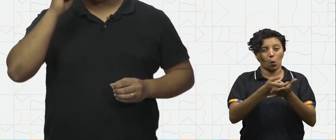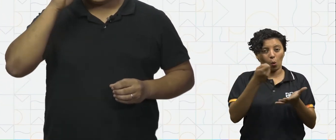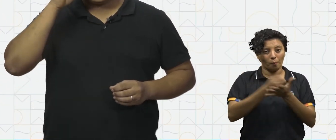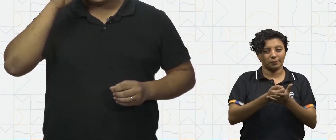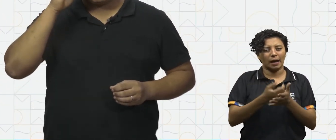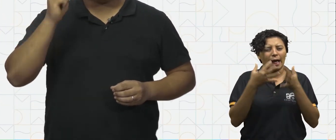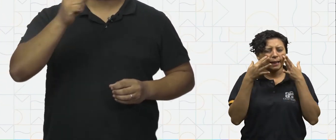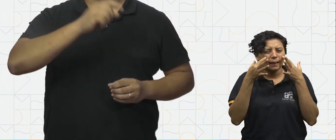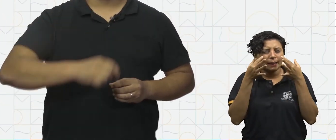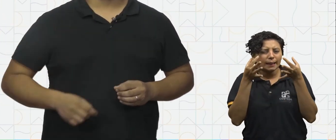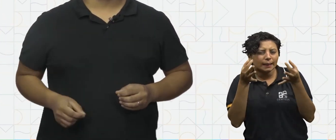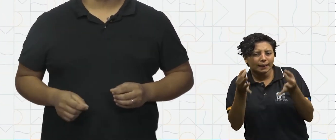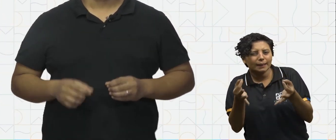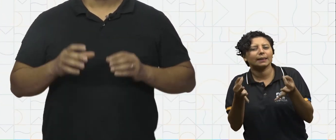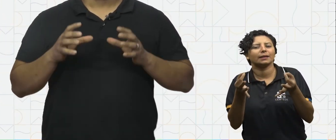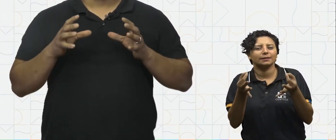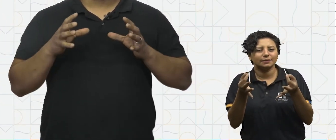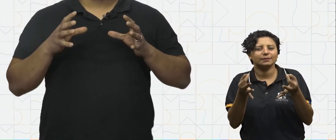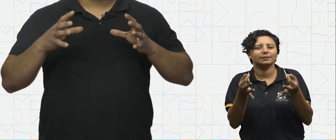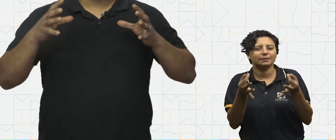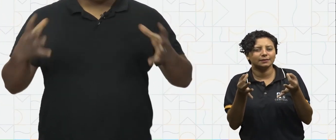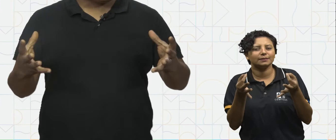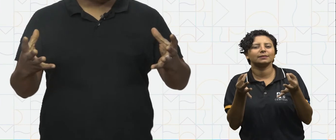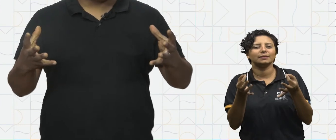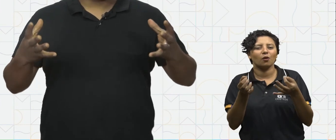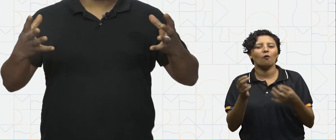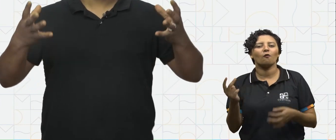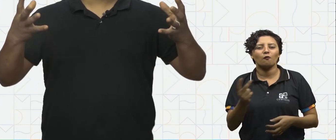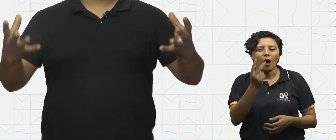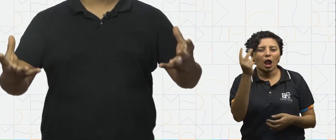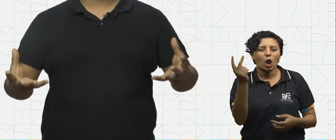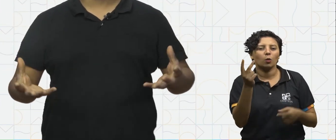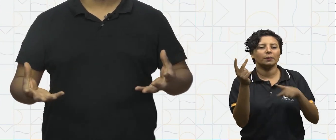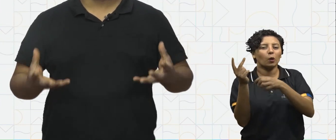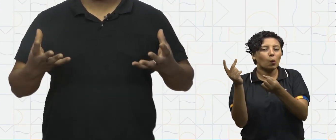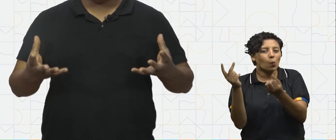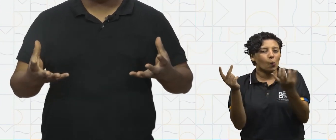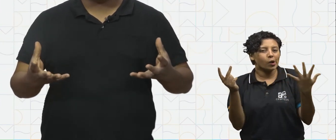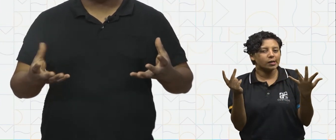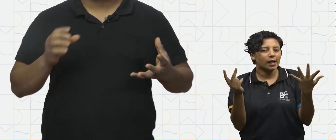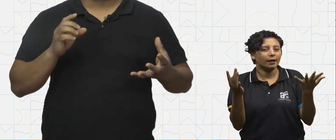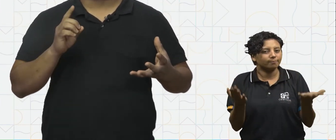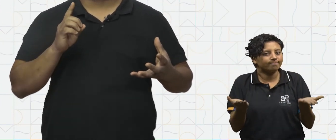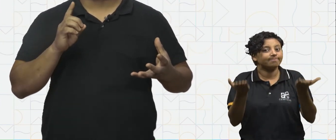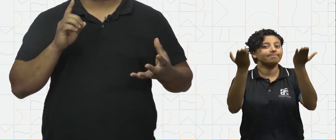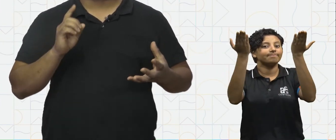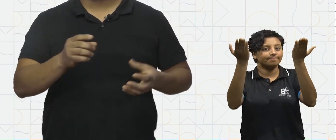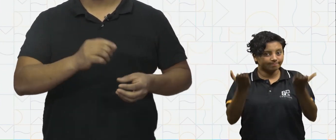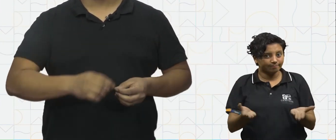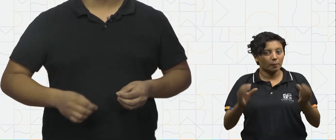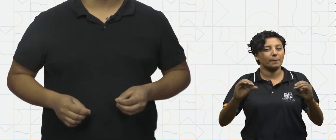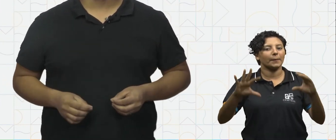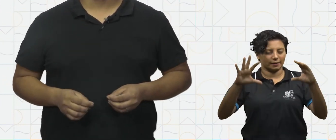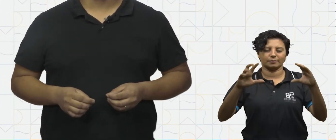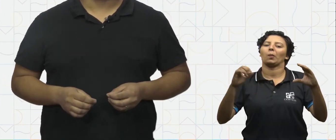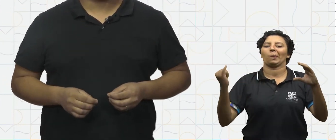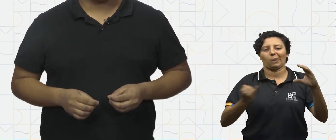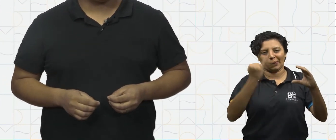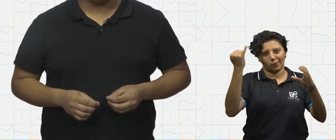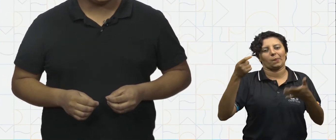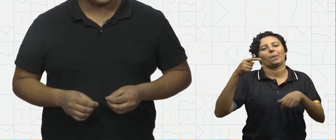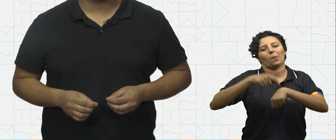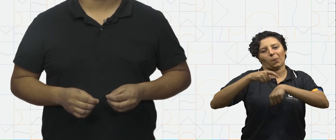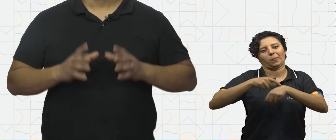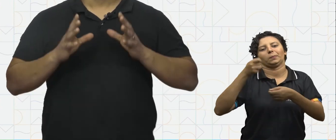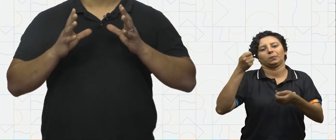compras, preste bem atenção nas grandezas proporcionalmente diretas. Elas fazem muita diferença na hora